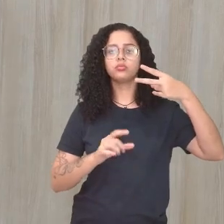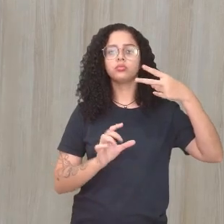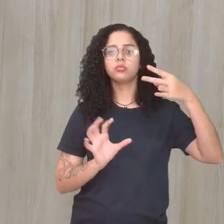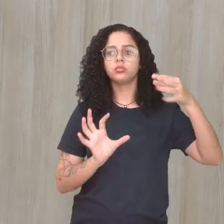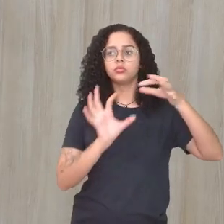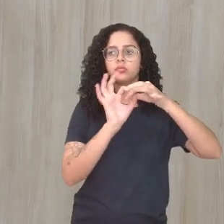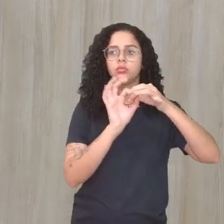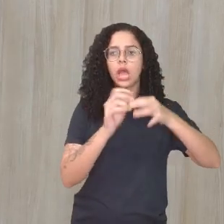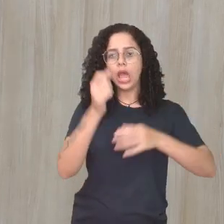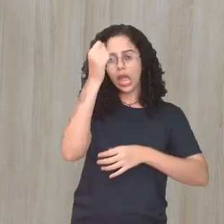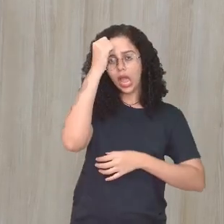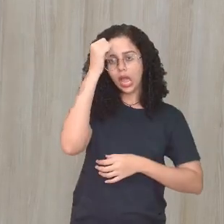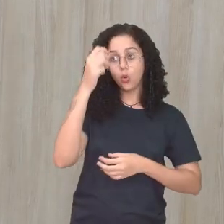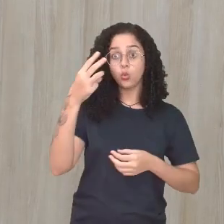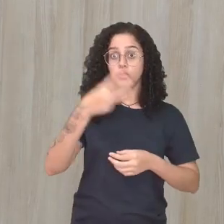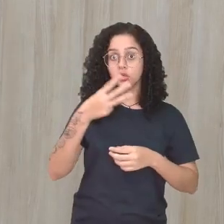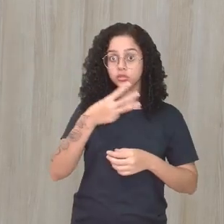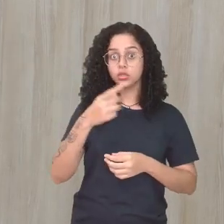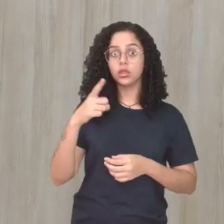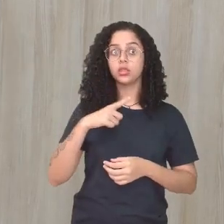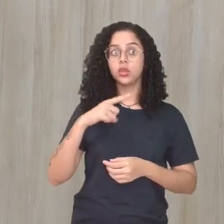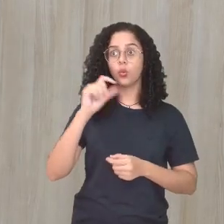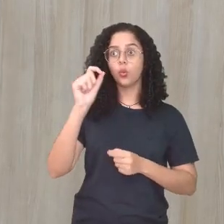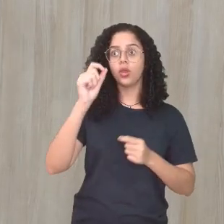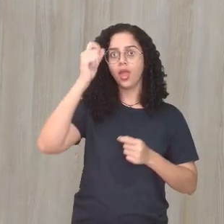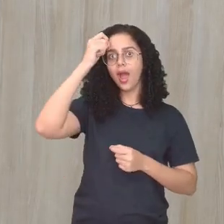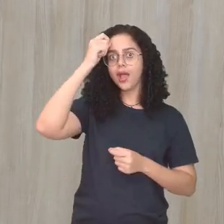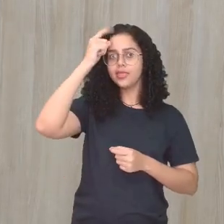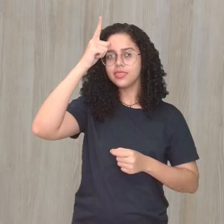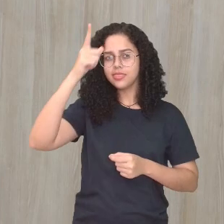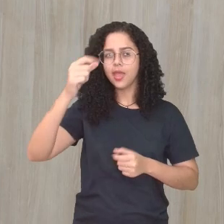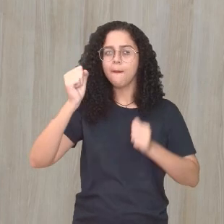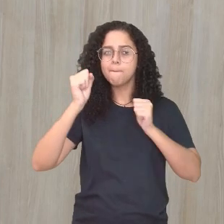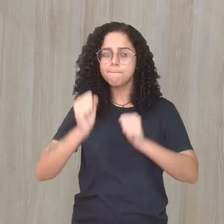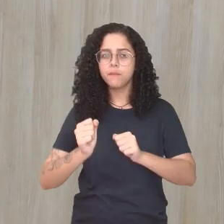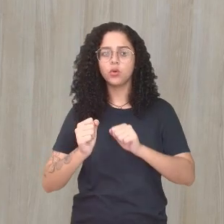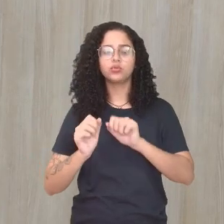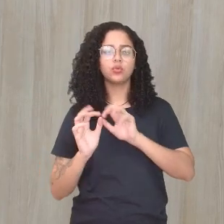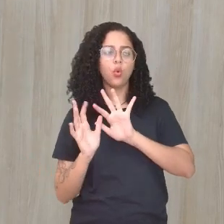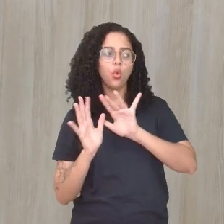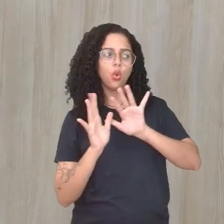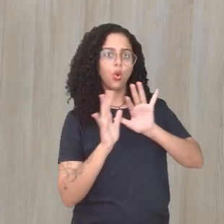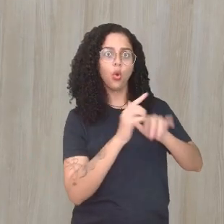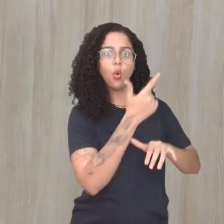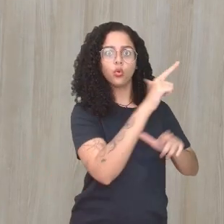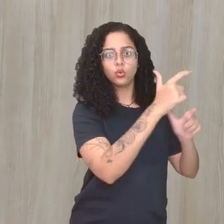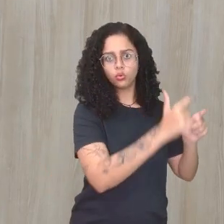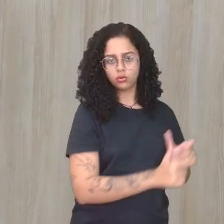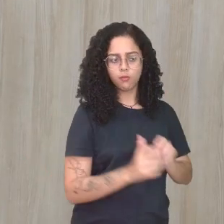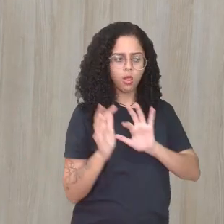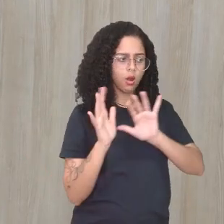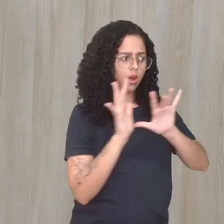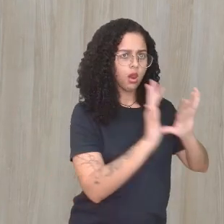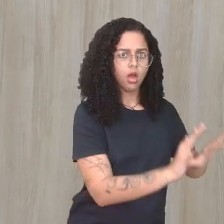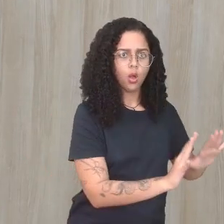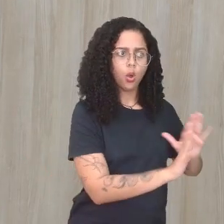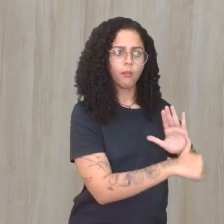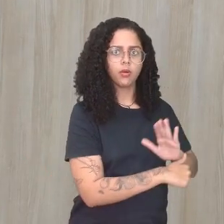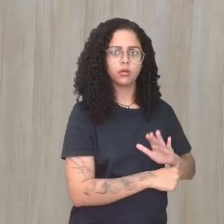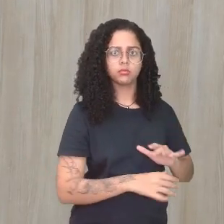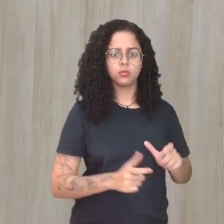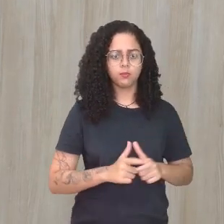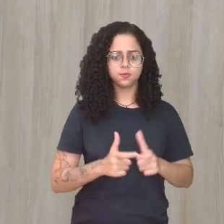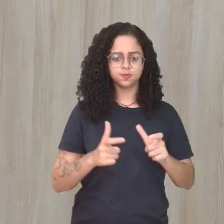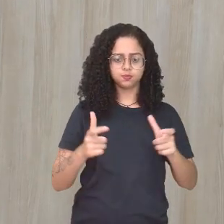posso invadir outros territórios e que eu tenho que expandir o meu território. Por que se pensava assim? Expandir o